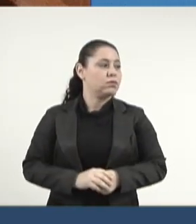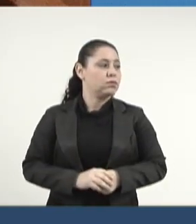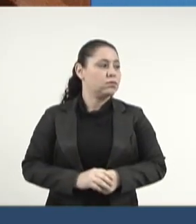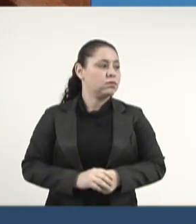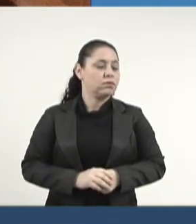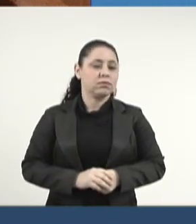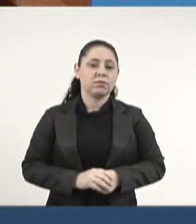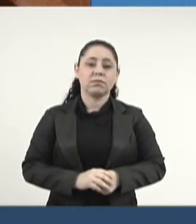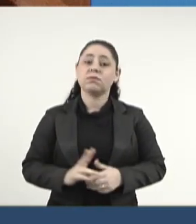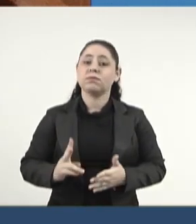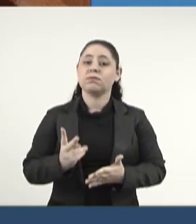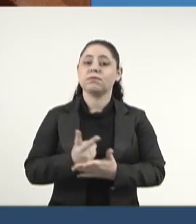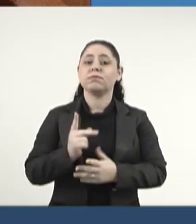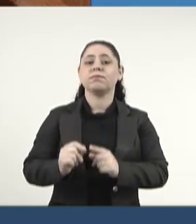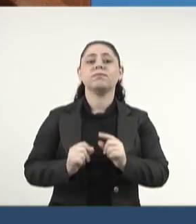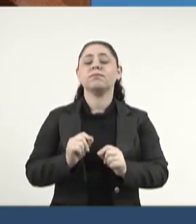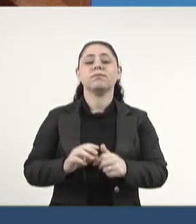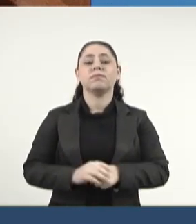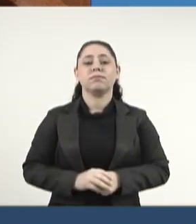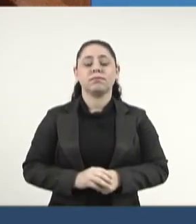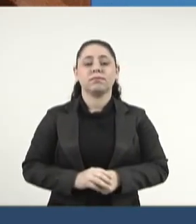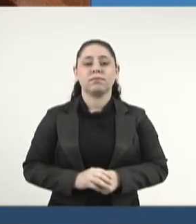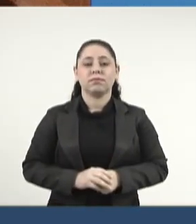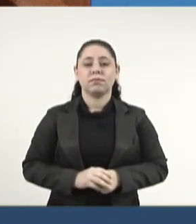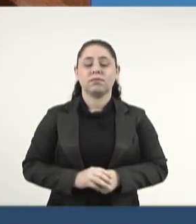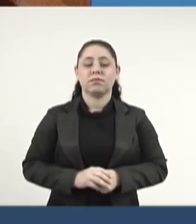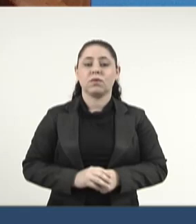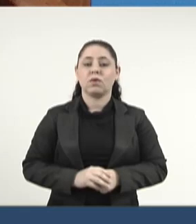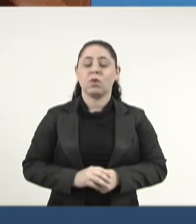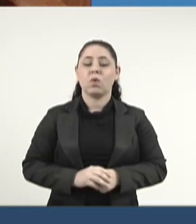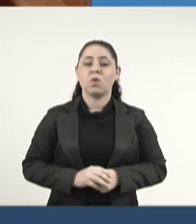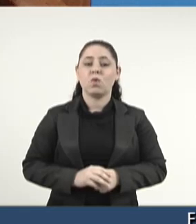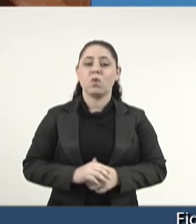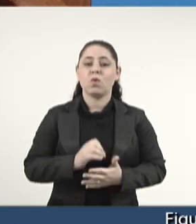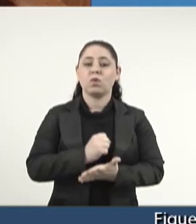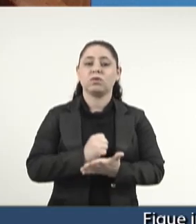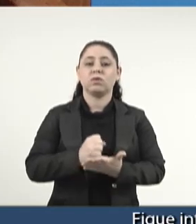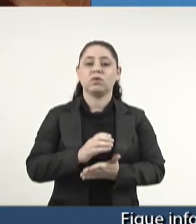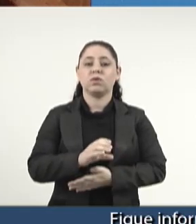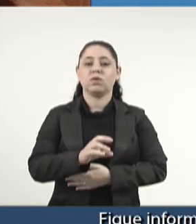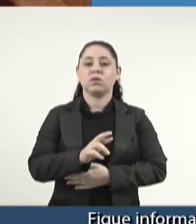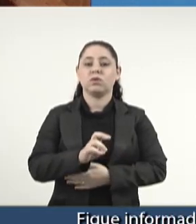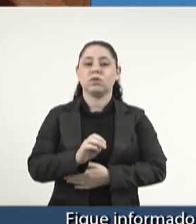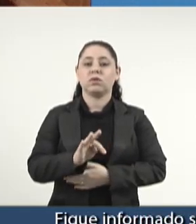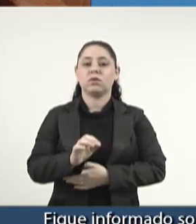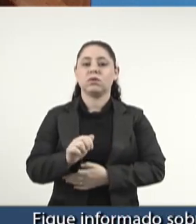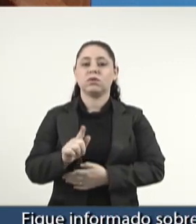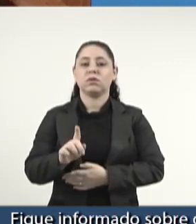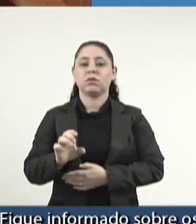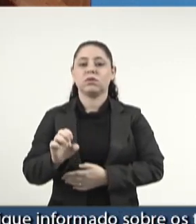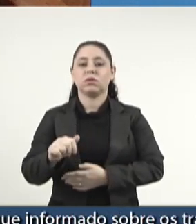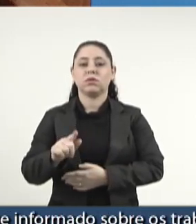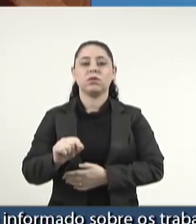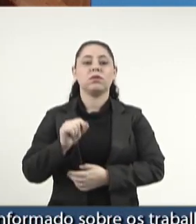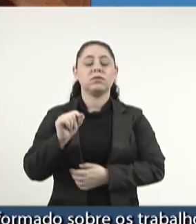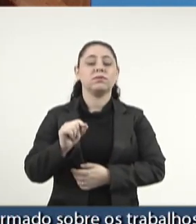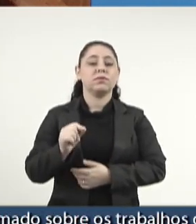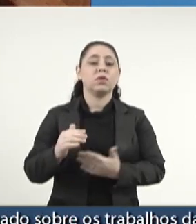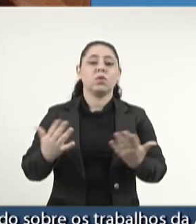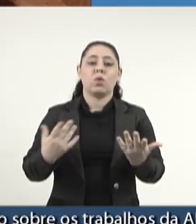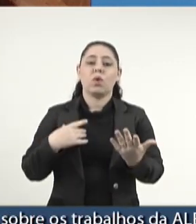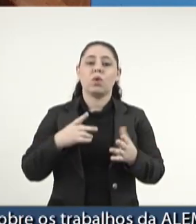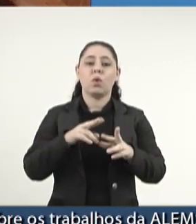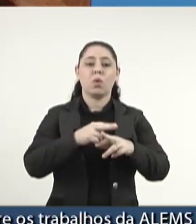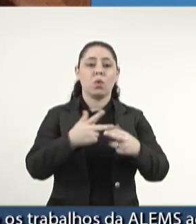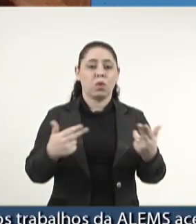O que está errado, porque o contrato de corretagem, colegas parlamentares, ele se aplica com o